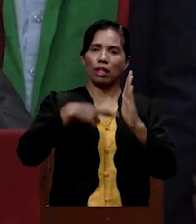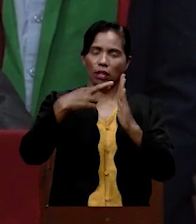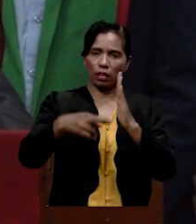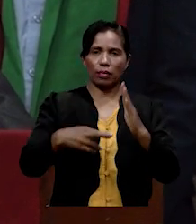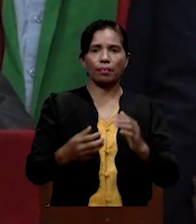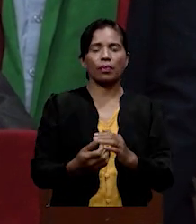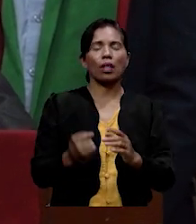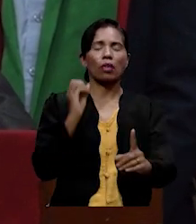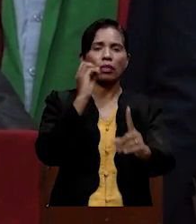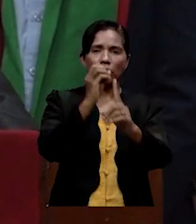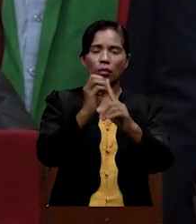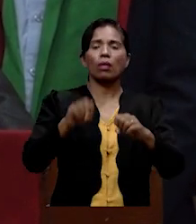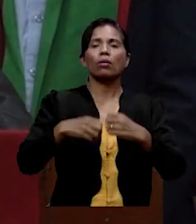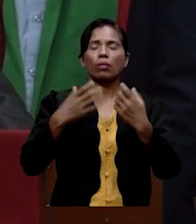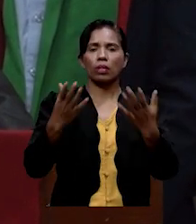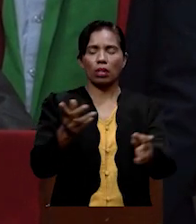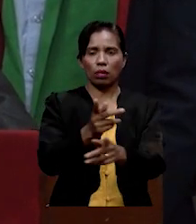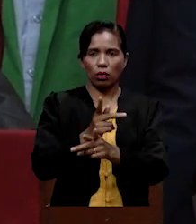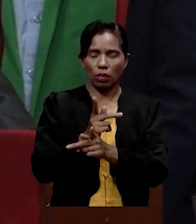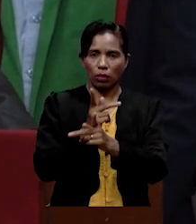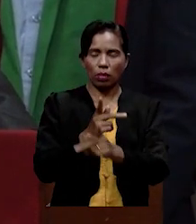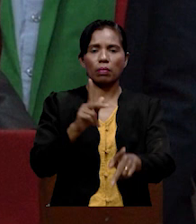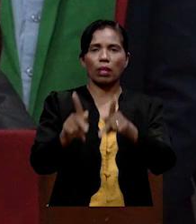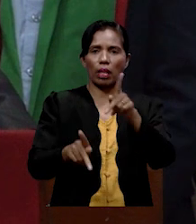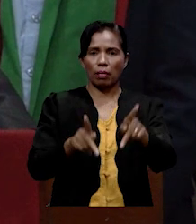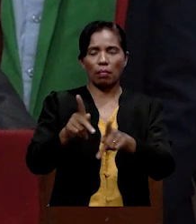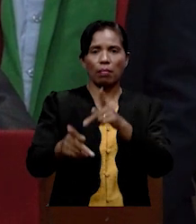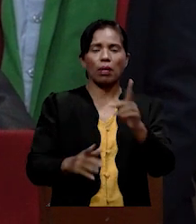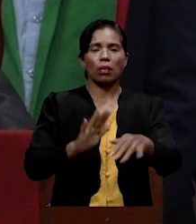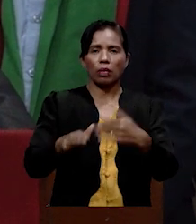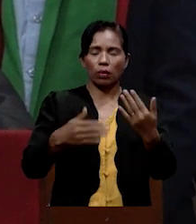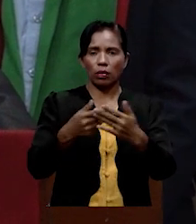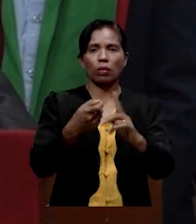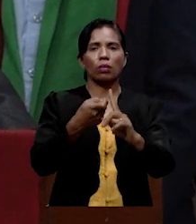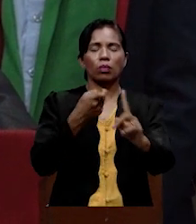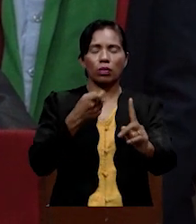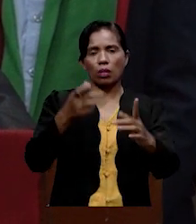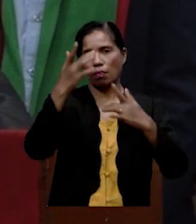objektif makane oin sama ka bele protese nini ya sidadang pusi moras